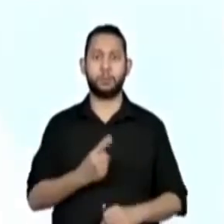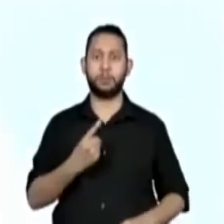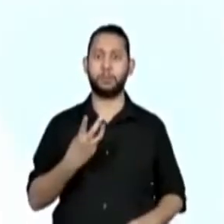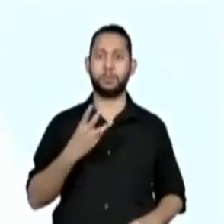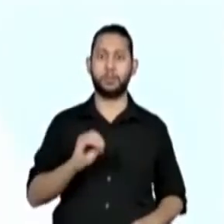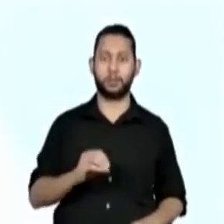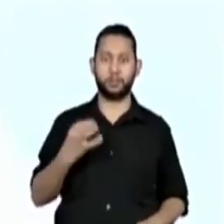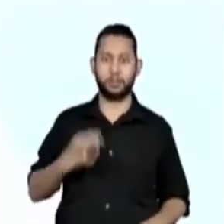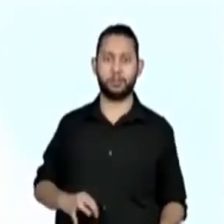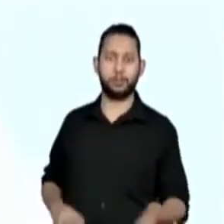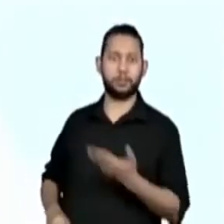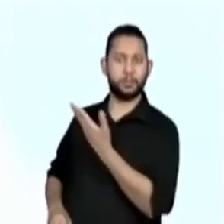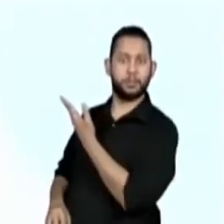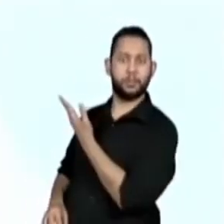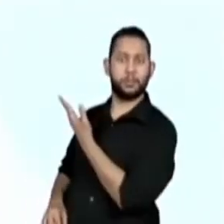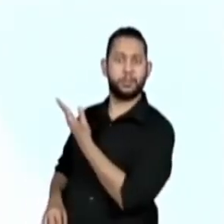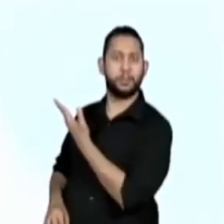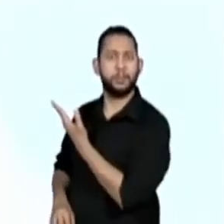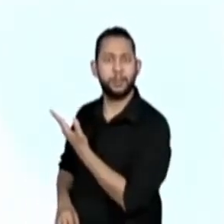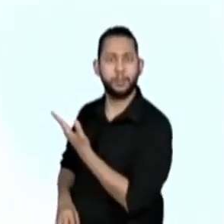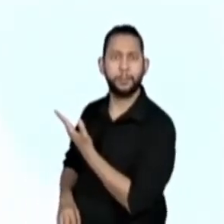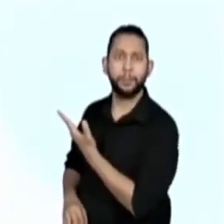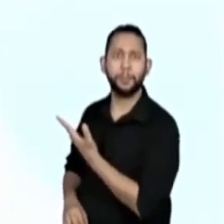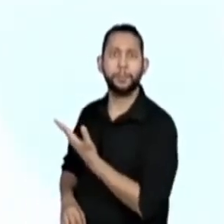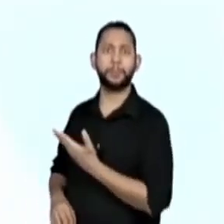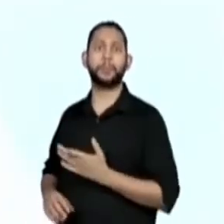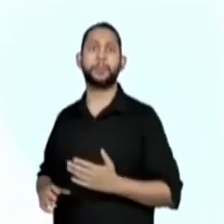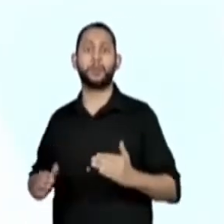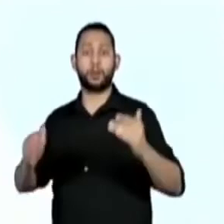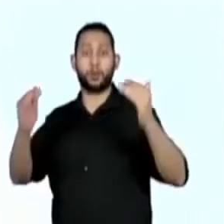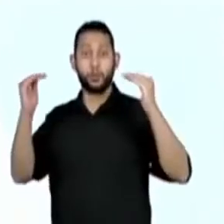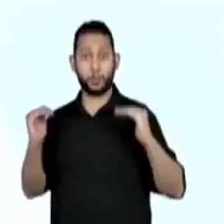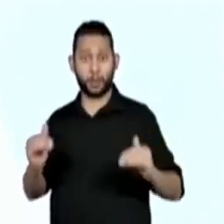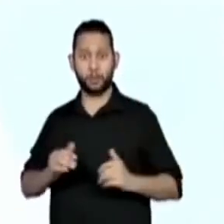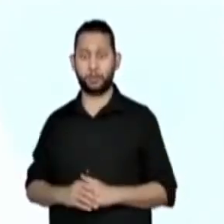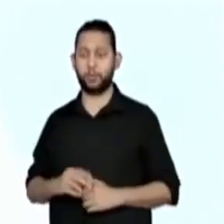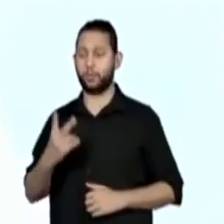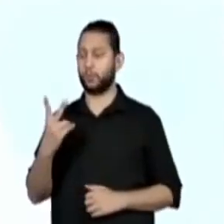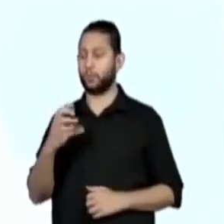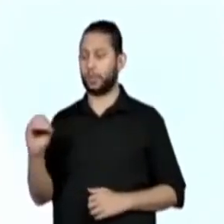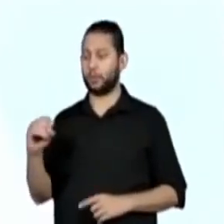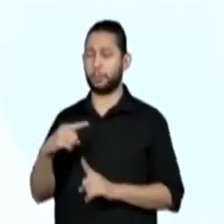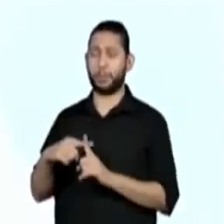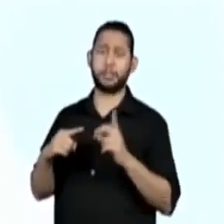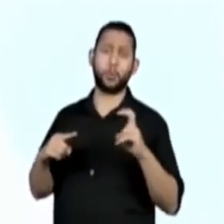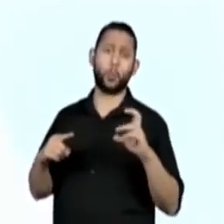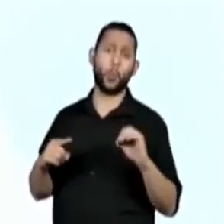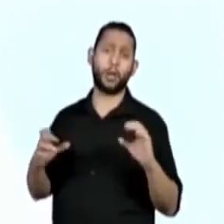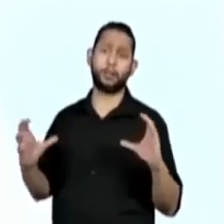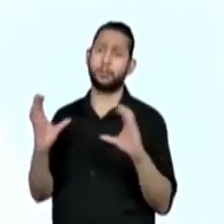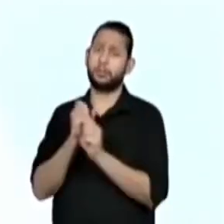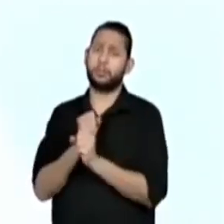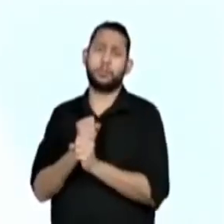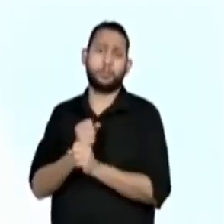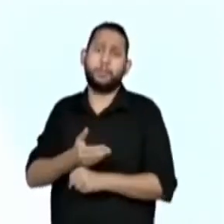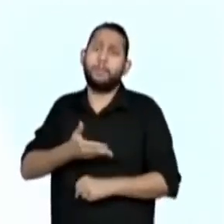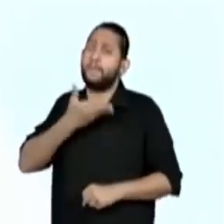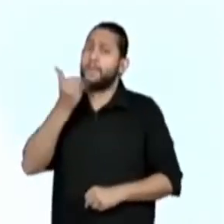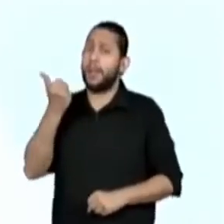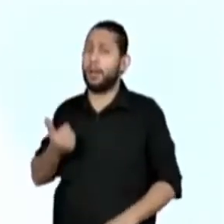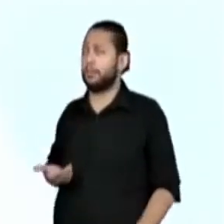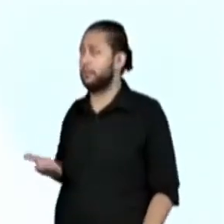confere está certinho turma do lado de baixo 200 mais 50 muito simples né Teu marit médica